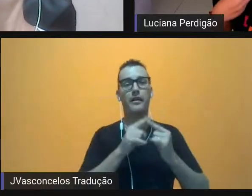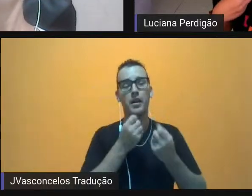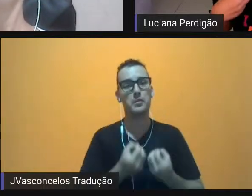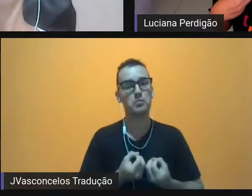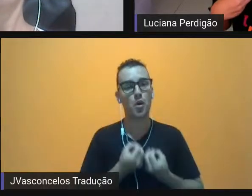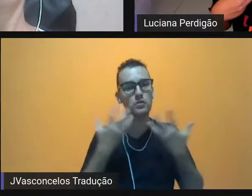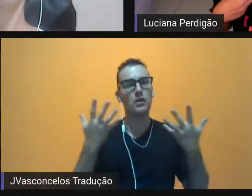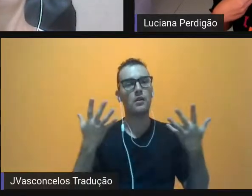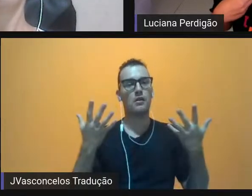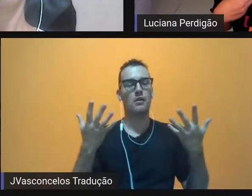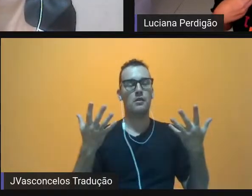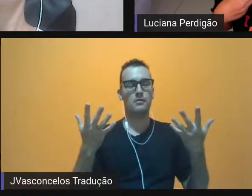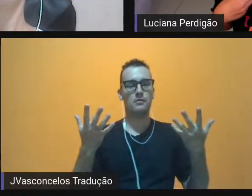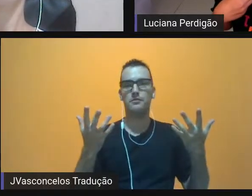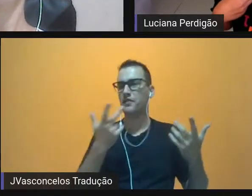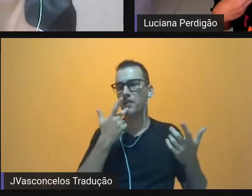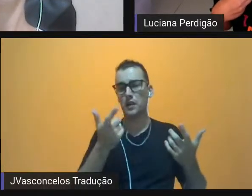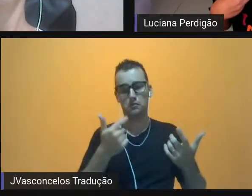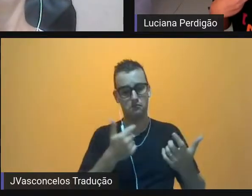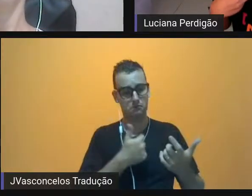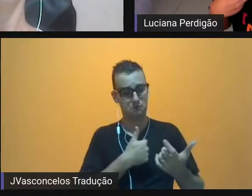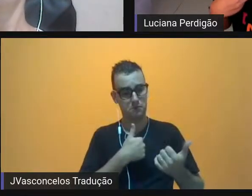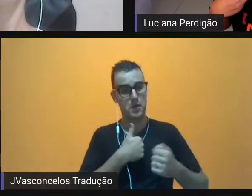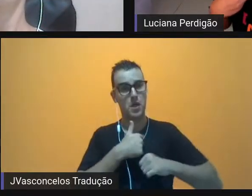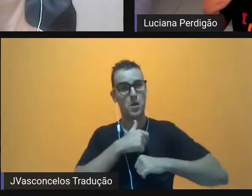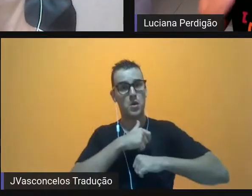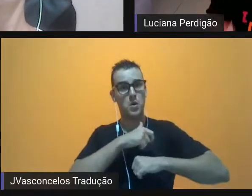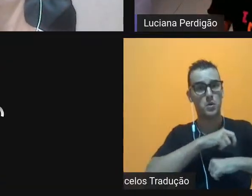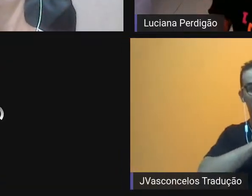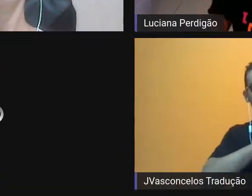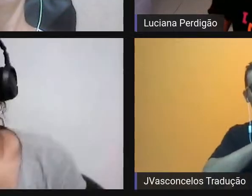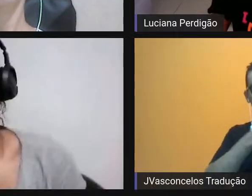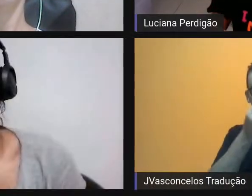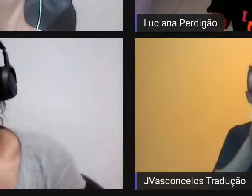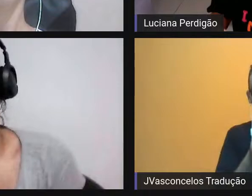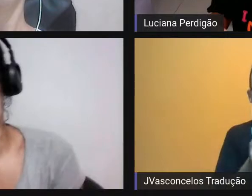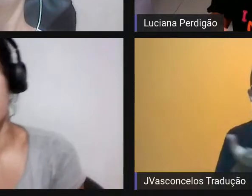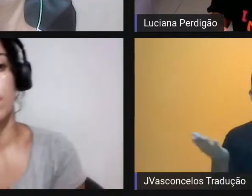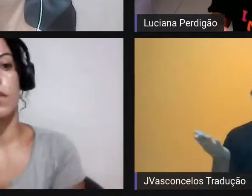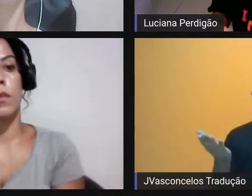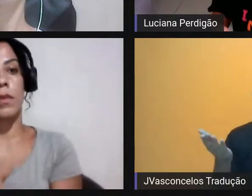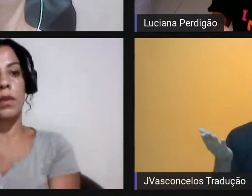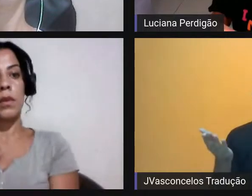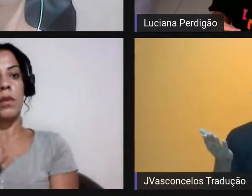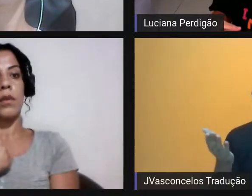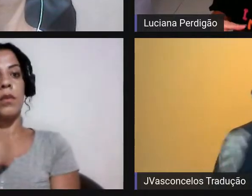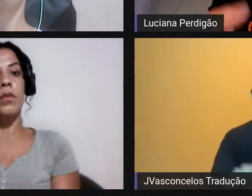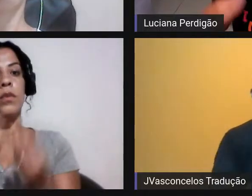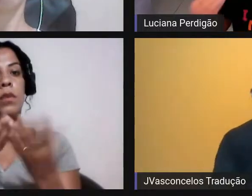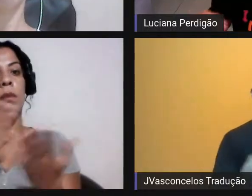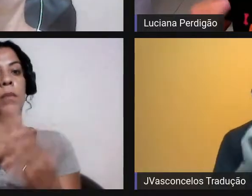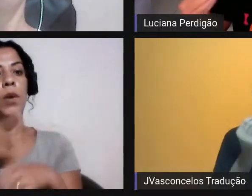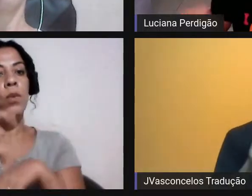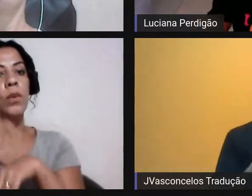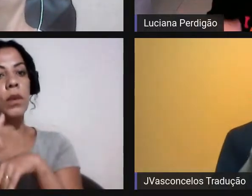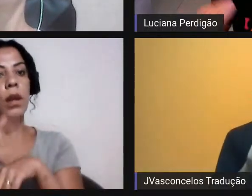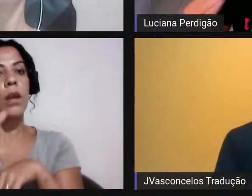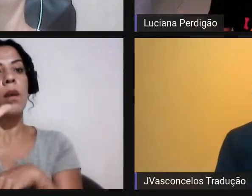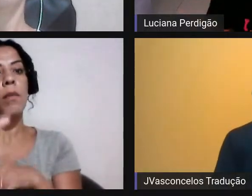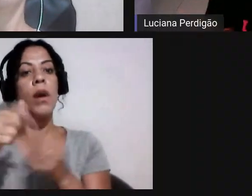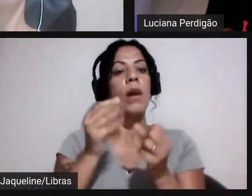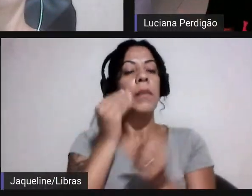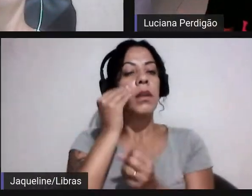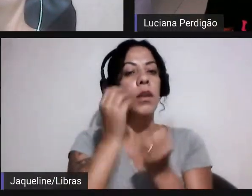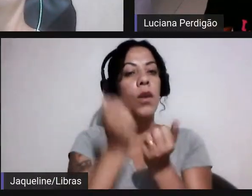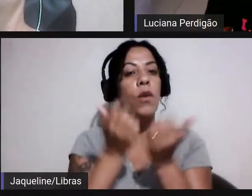isso: eu estou doando meu tempo para poder oferecer uma condição melhor